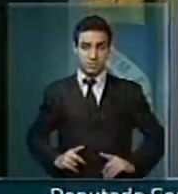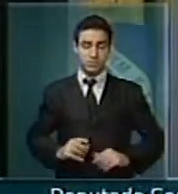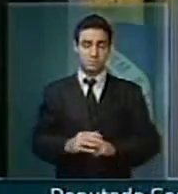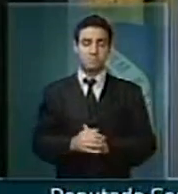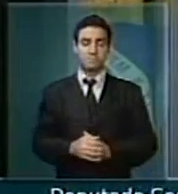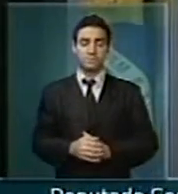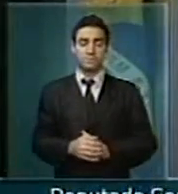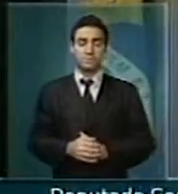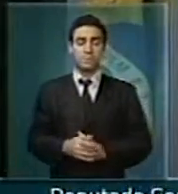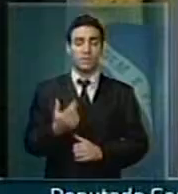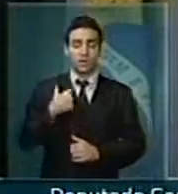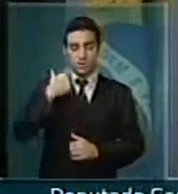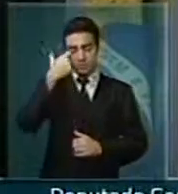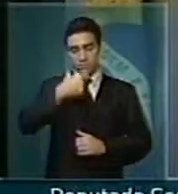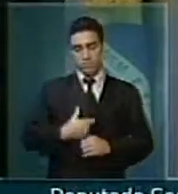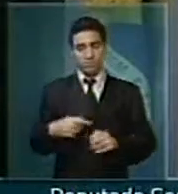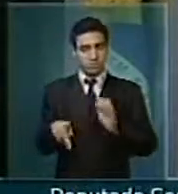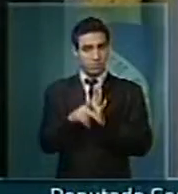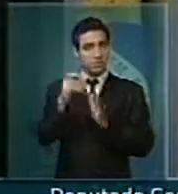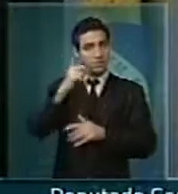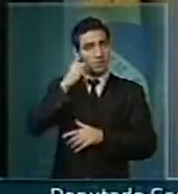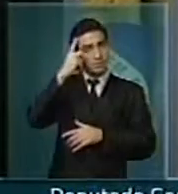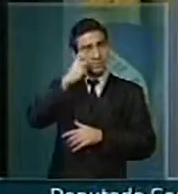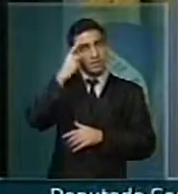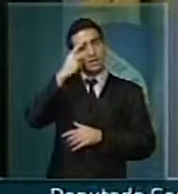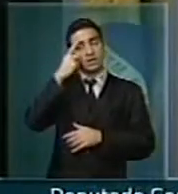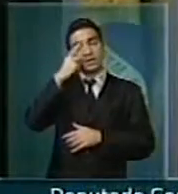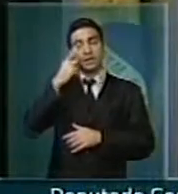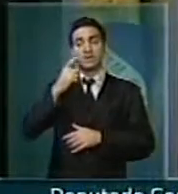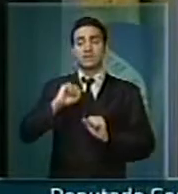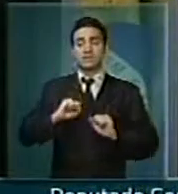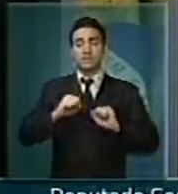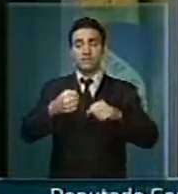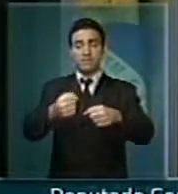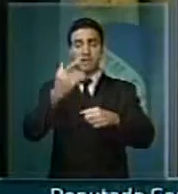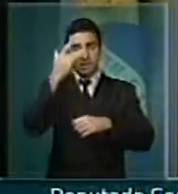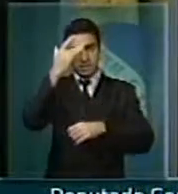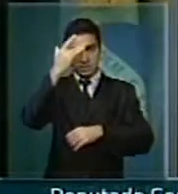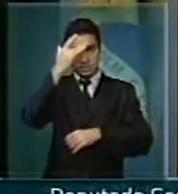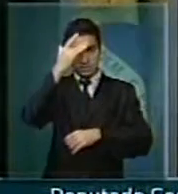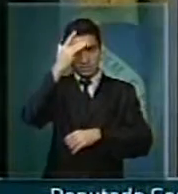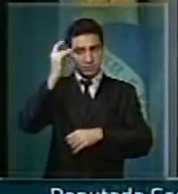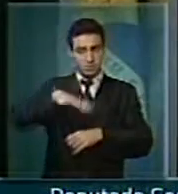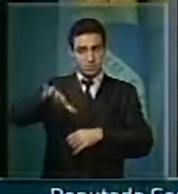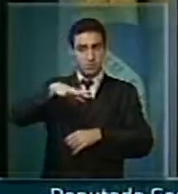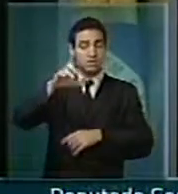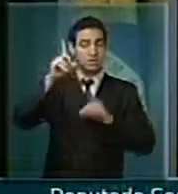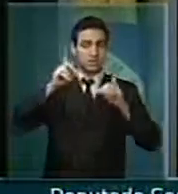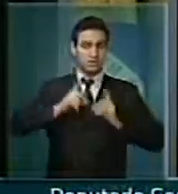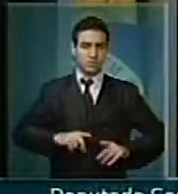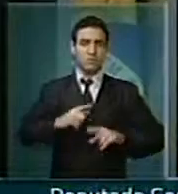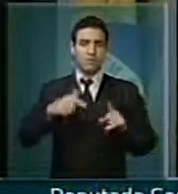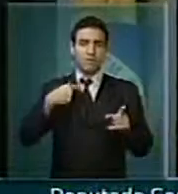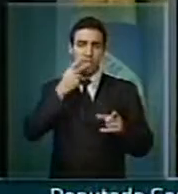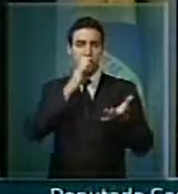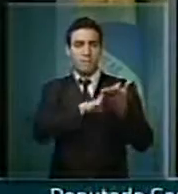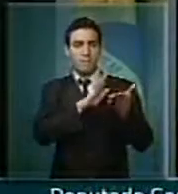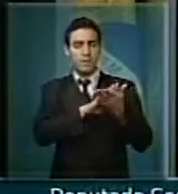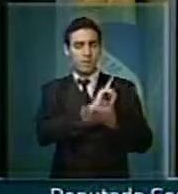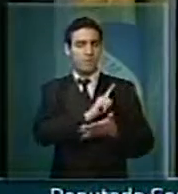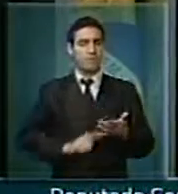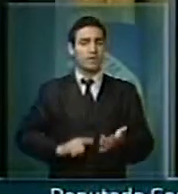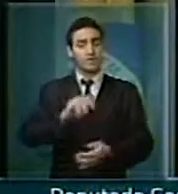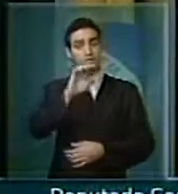Como parlamentar, ex-presidente da Frente Parlamentar de Defesa das Pessoas com Deficiência, eu venho aqui elogiar o governo